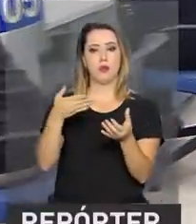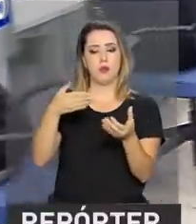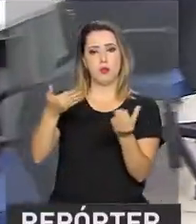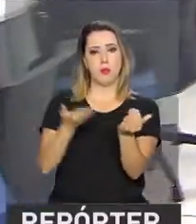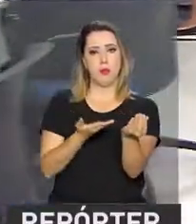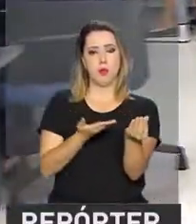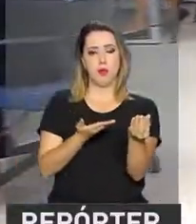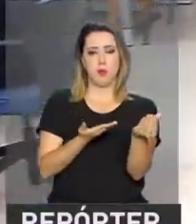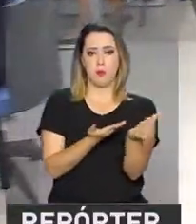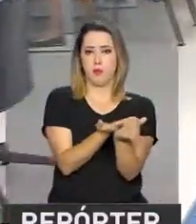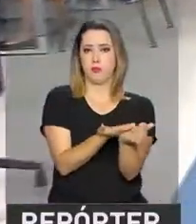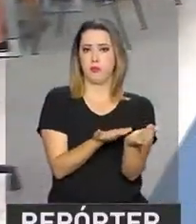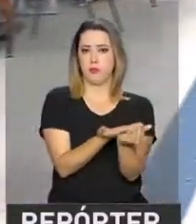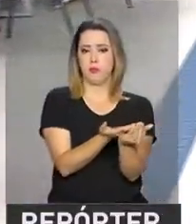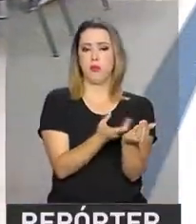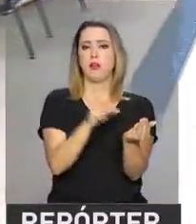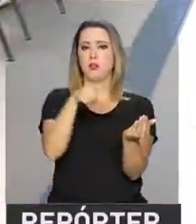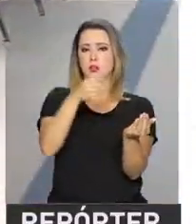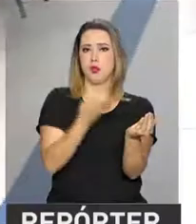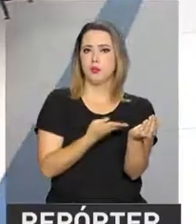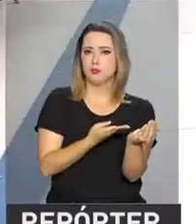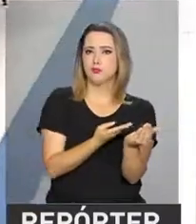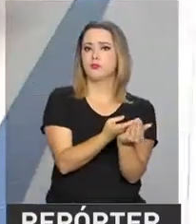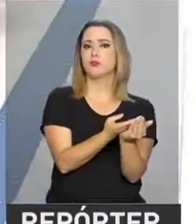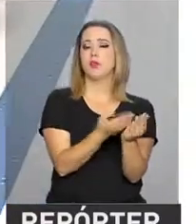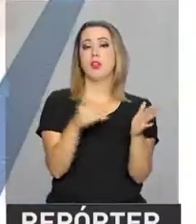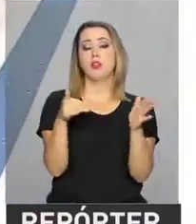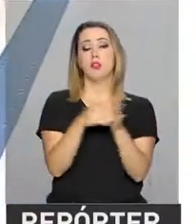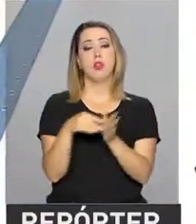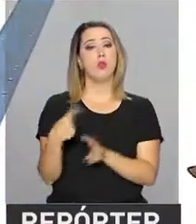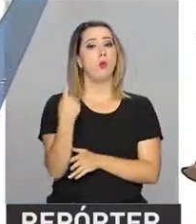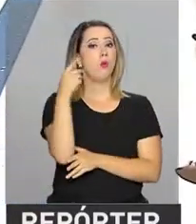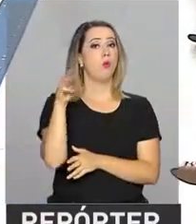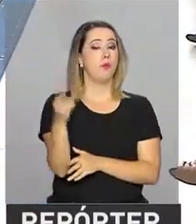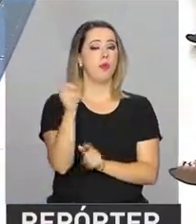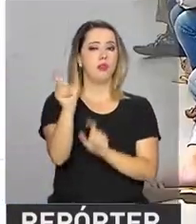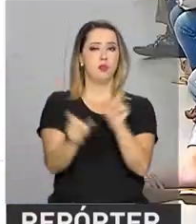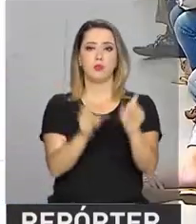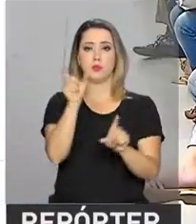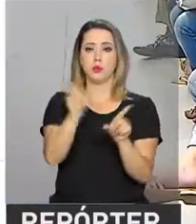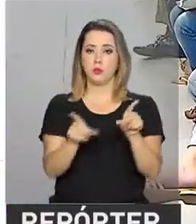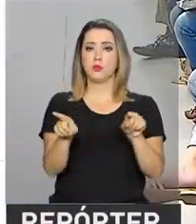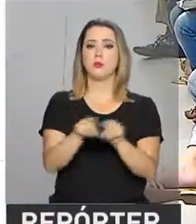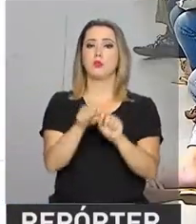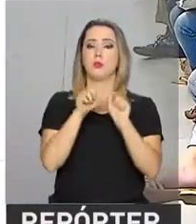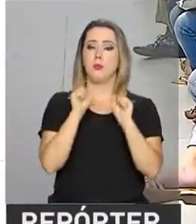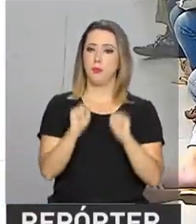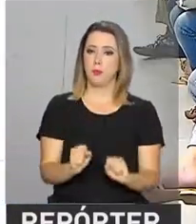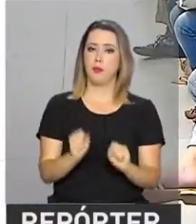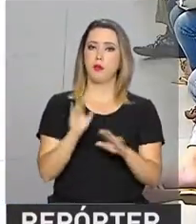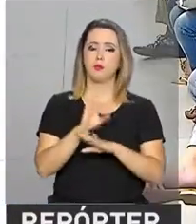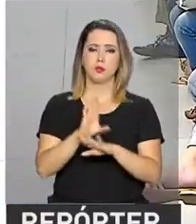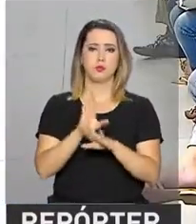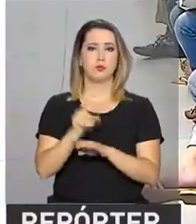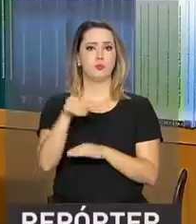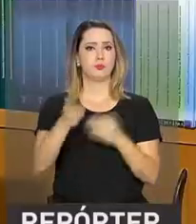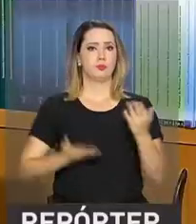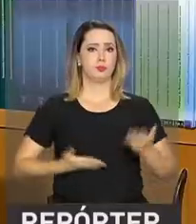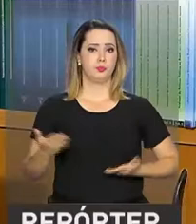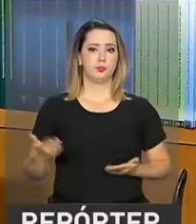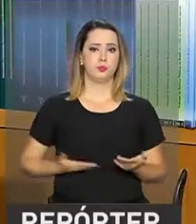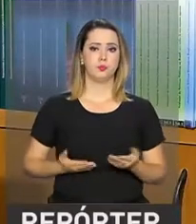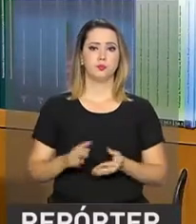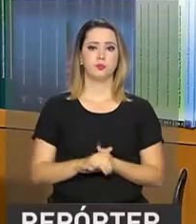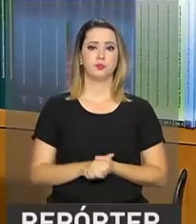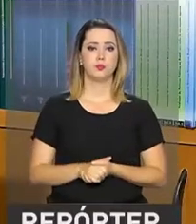micro crédito até um milhão e 700 mil trabalhadores autônomos poderão contar com esses serviços vem